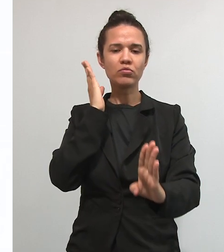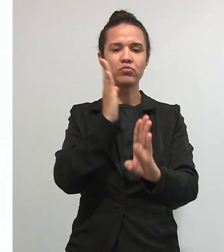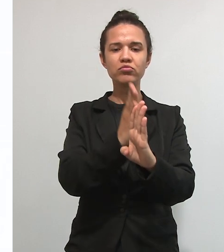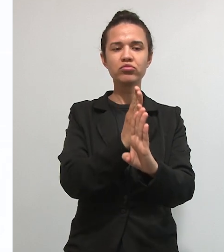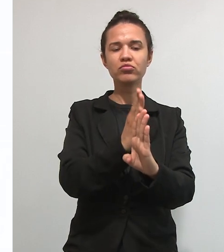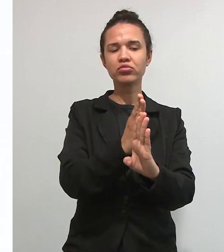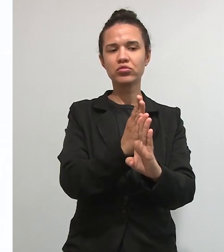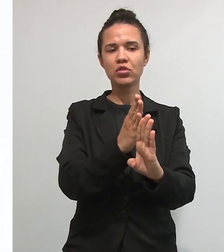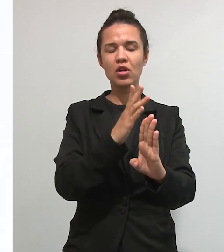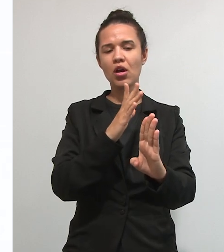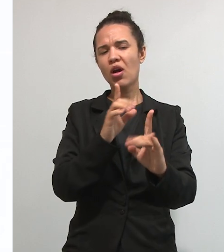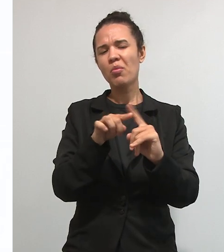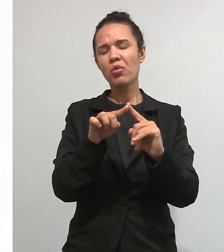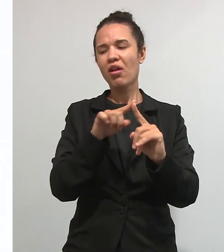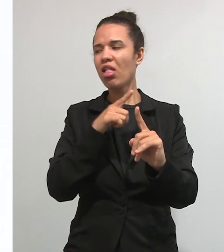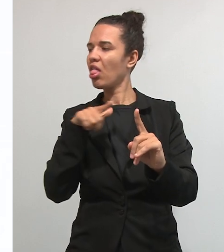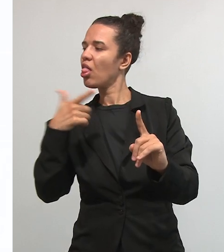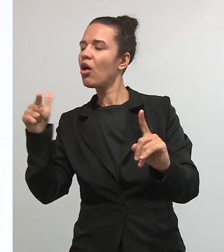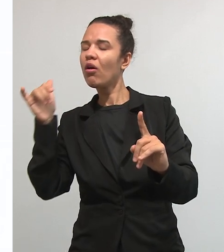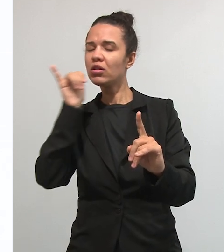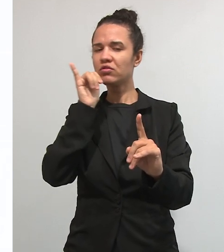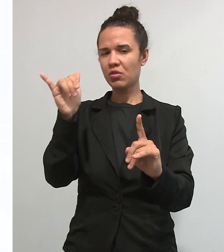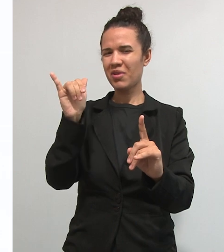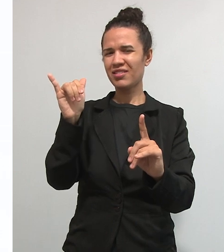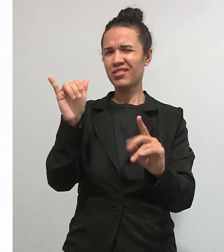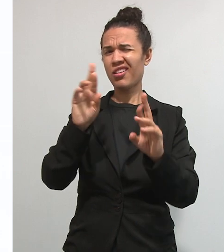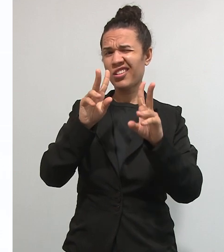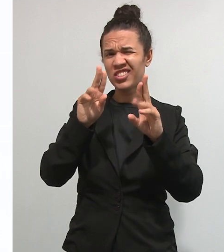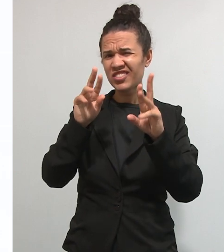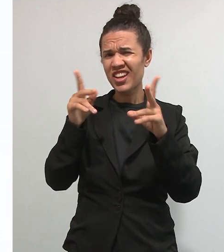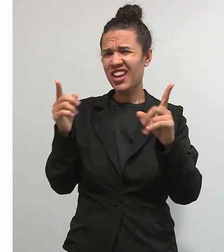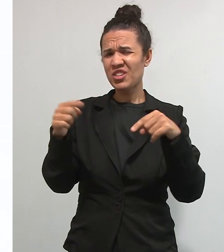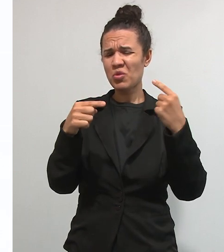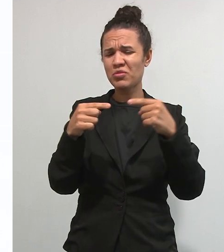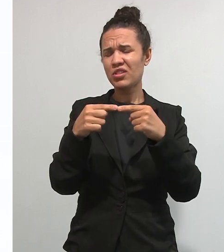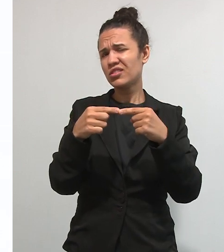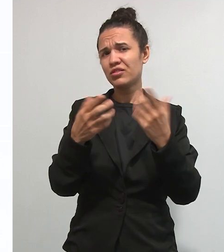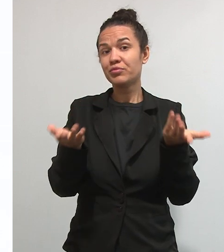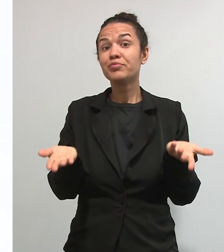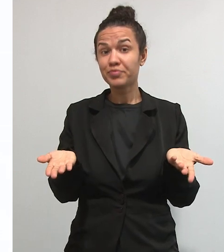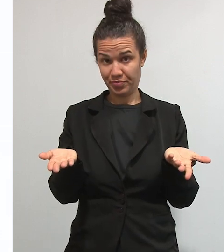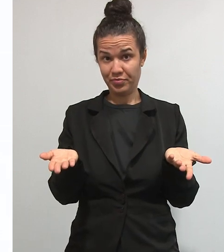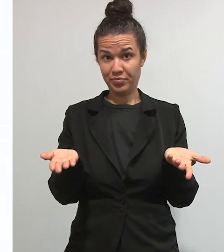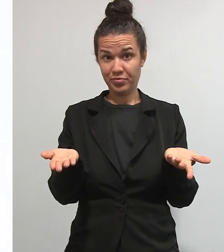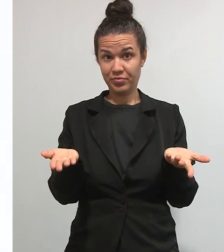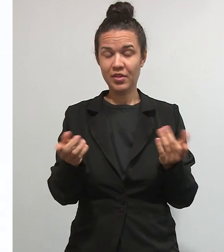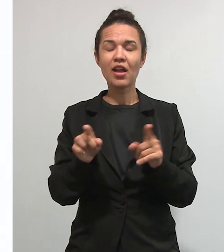propósito, para que vai trazer a outra a informação que não tem nada a ver com o objetivo?